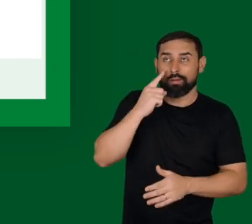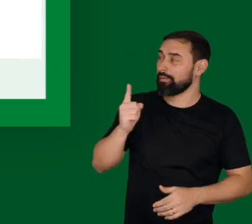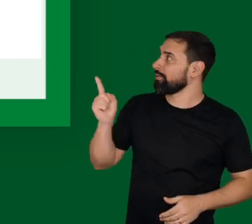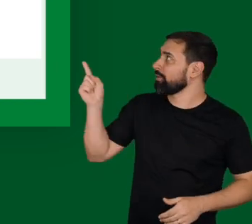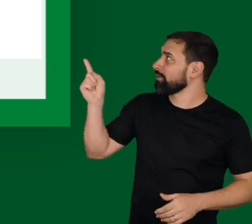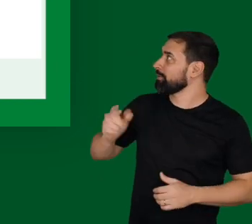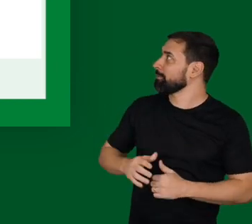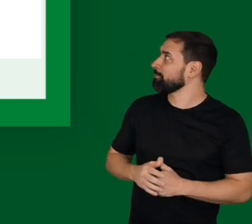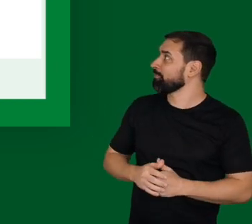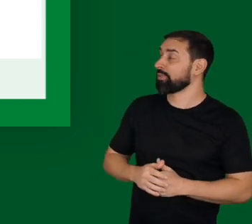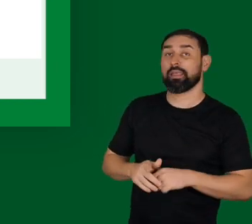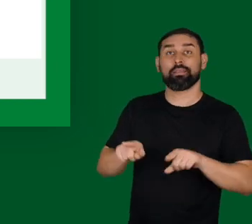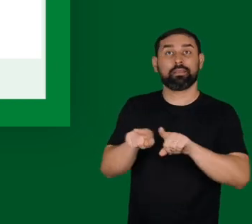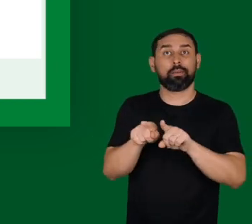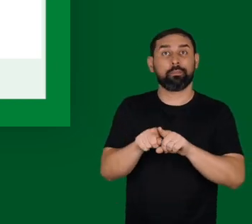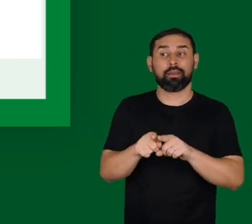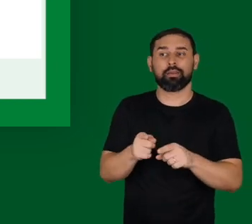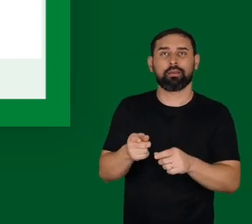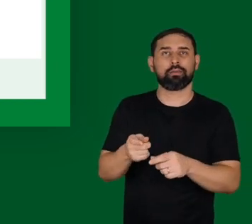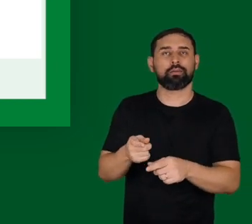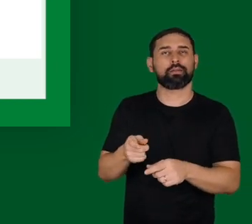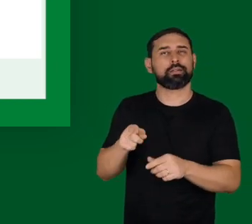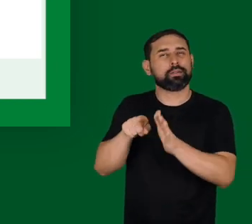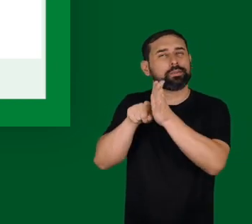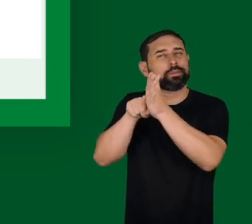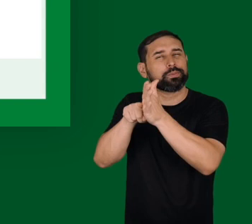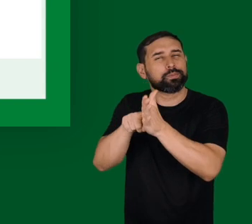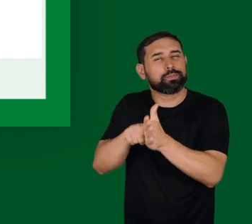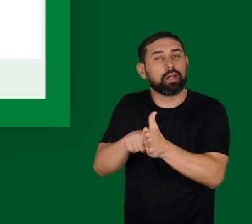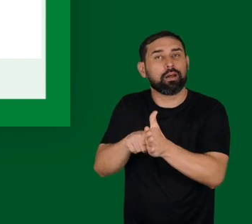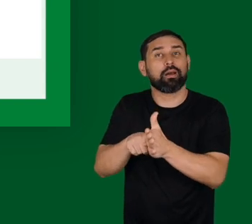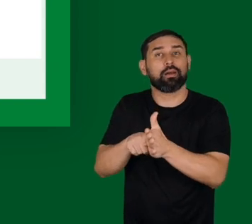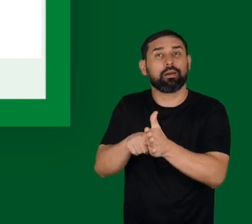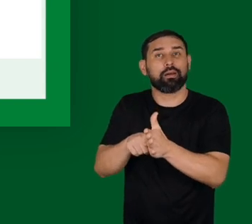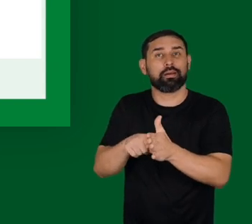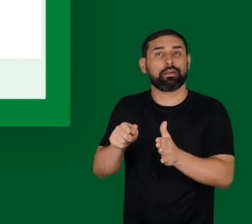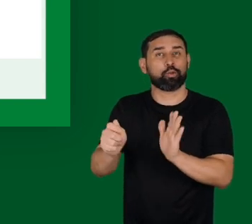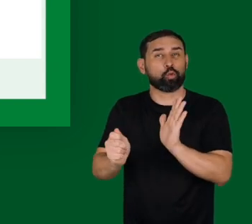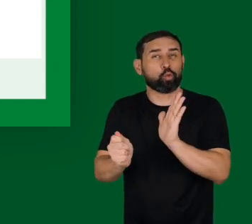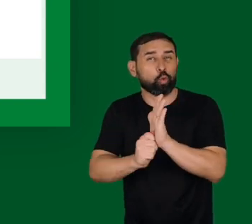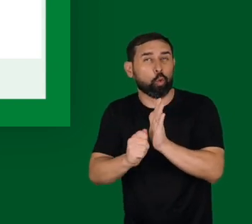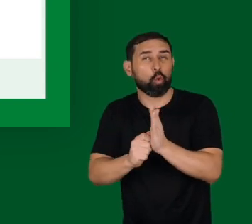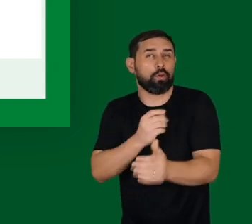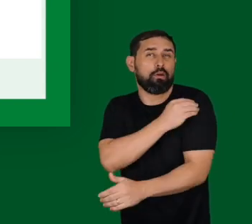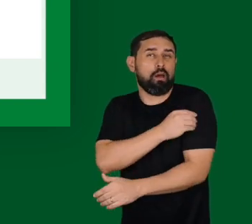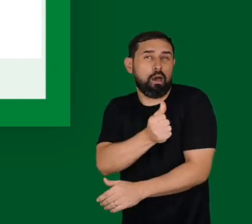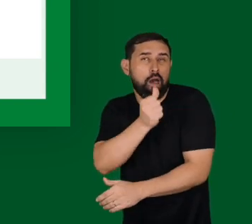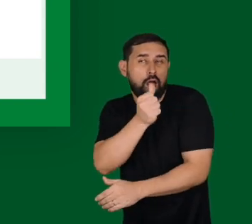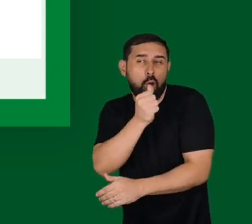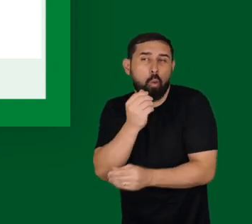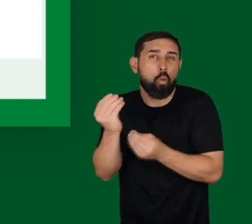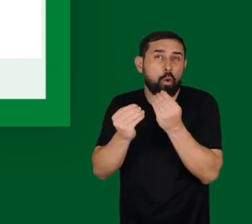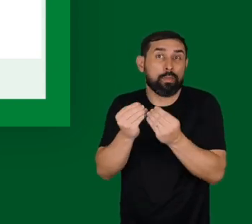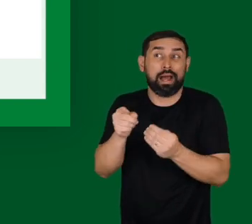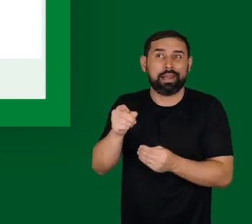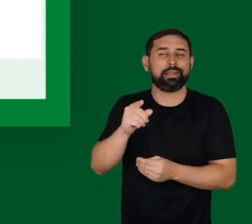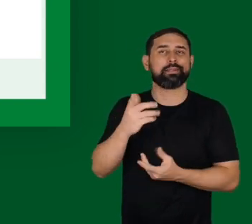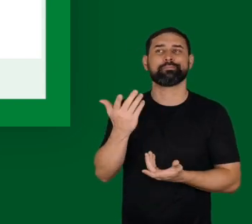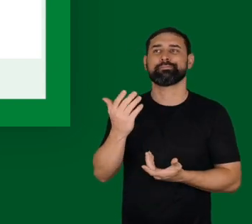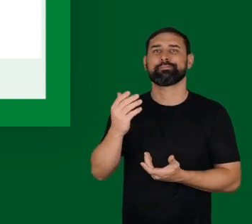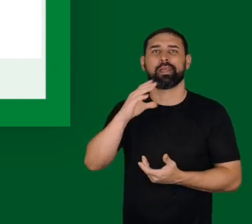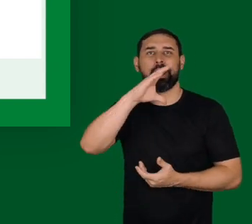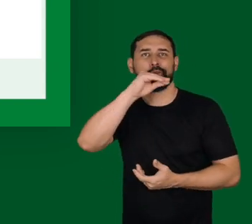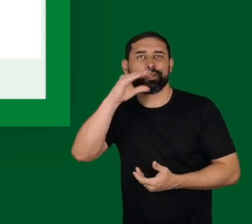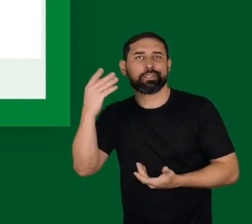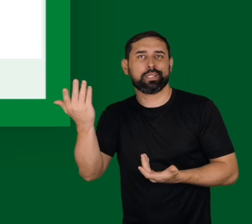fenobarbital. O levetiracetam é o favorito dos neurologistas pediátricos, porque ele é uma droga tranquila, de